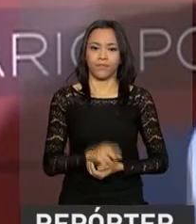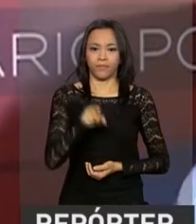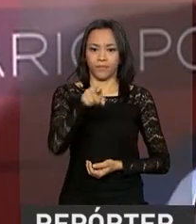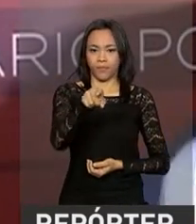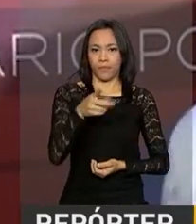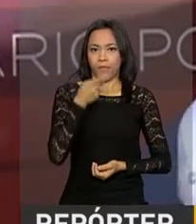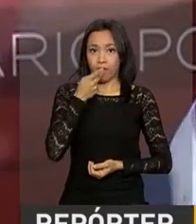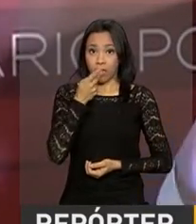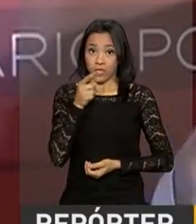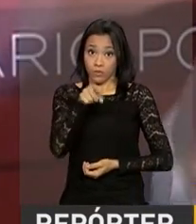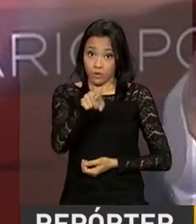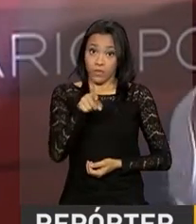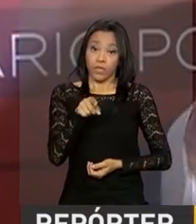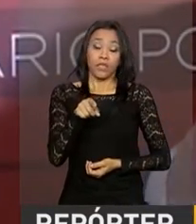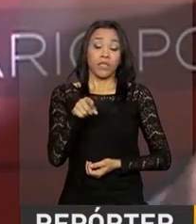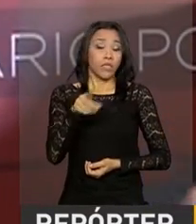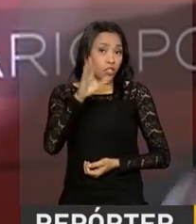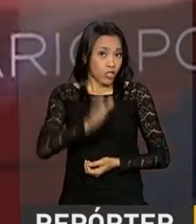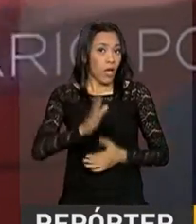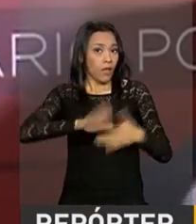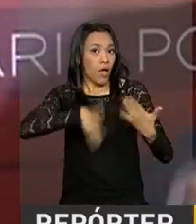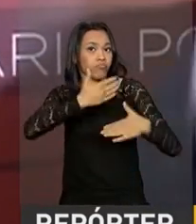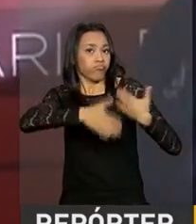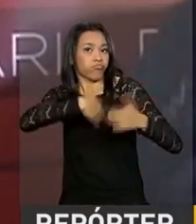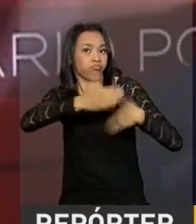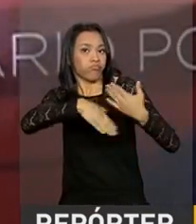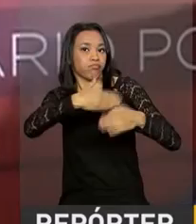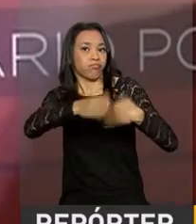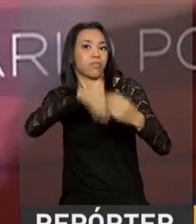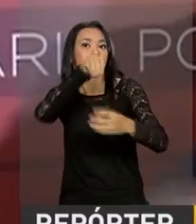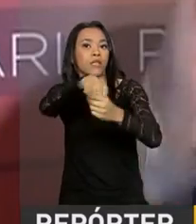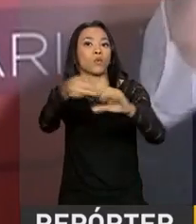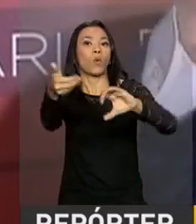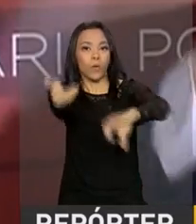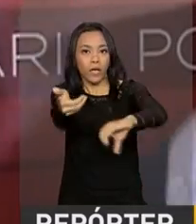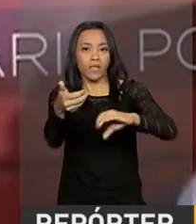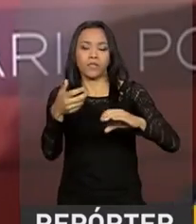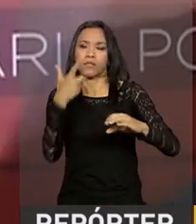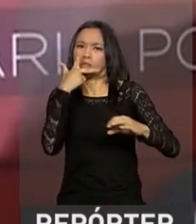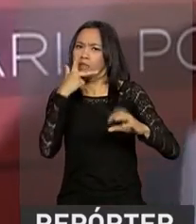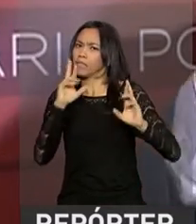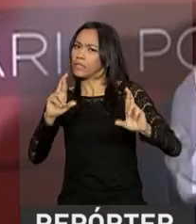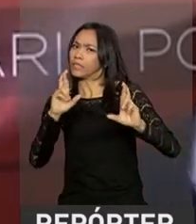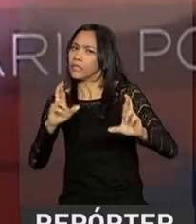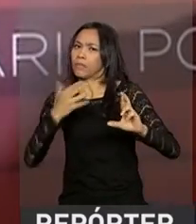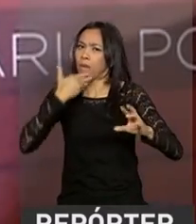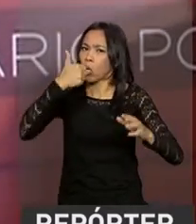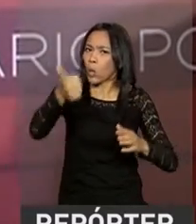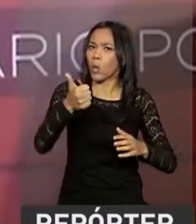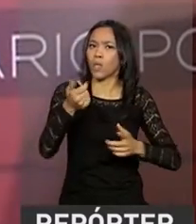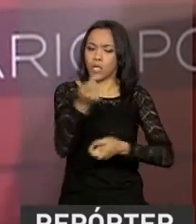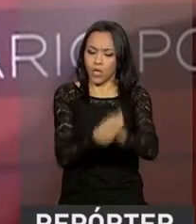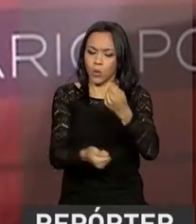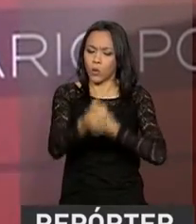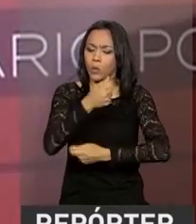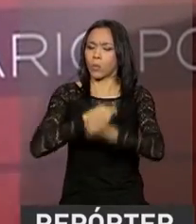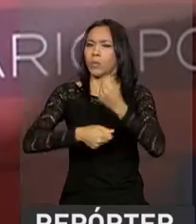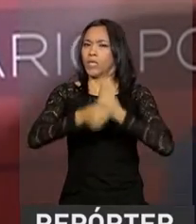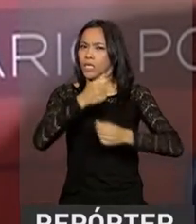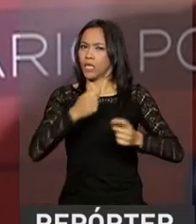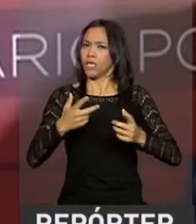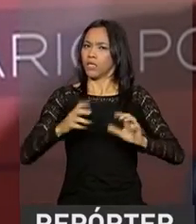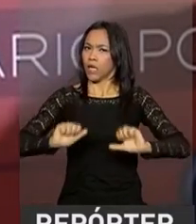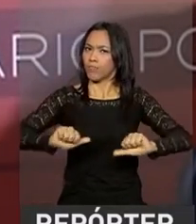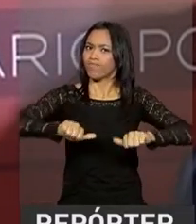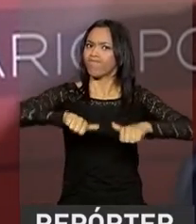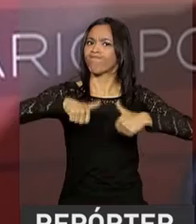fato de que isto já está em andamento no Congresso já faz com que a expectativa já melhore, que a economia já comece a dar sinal de recuperação.